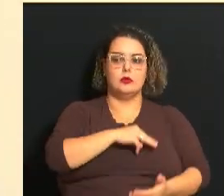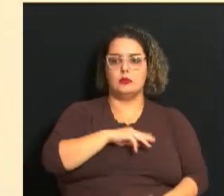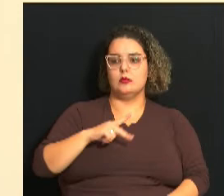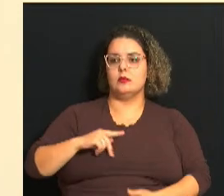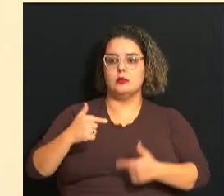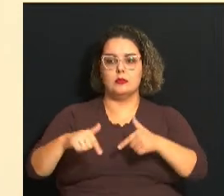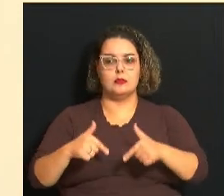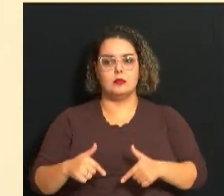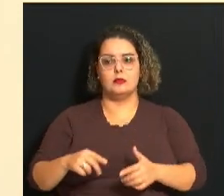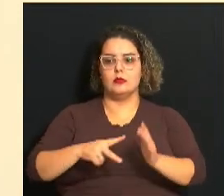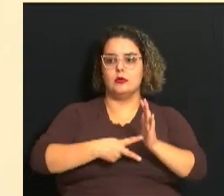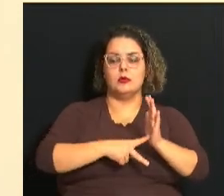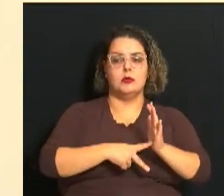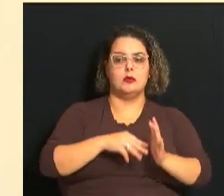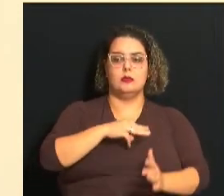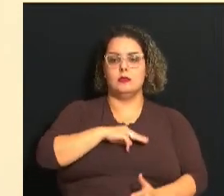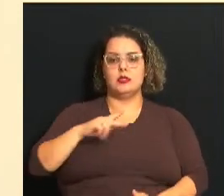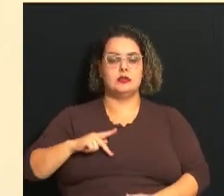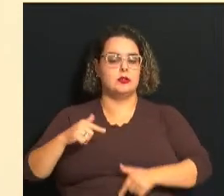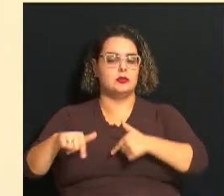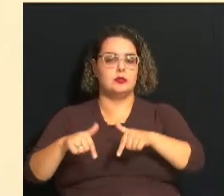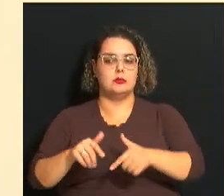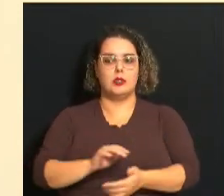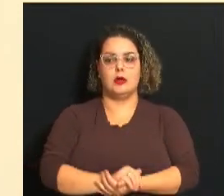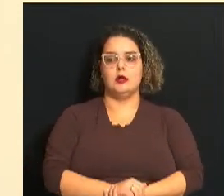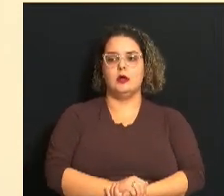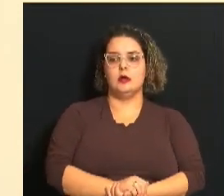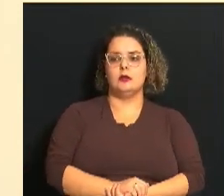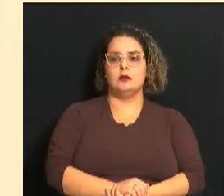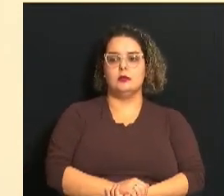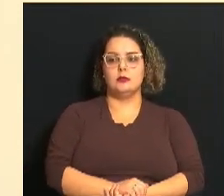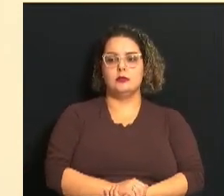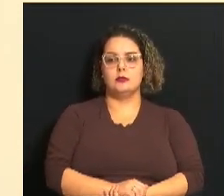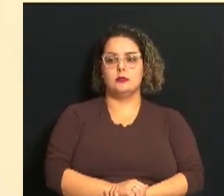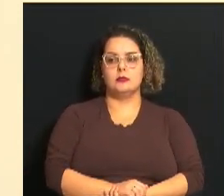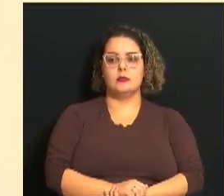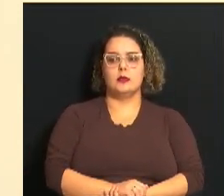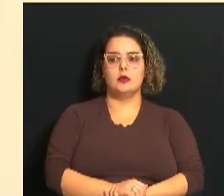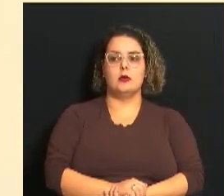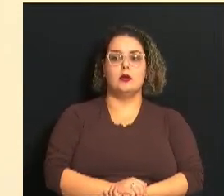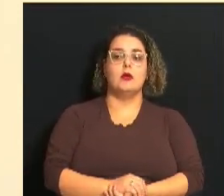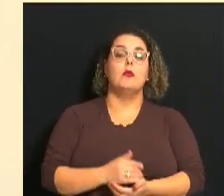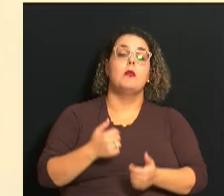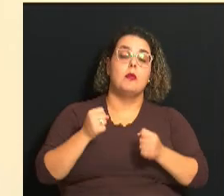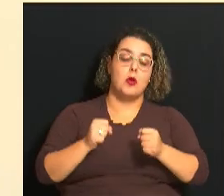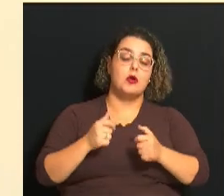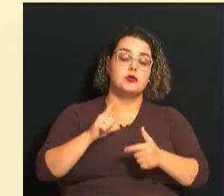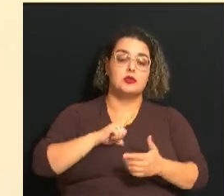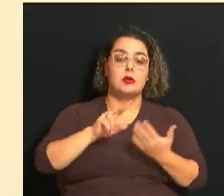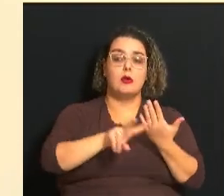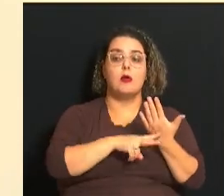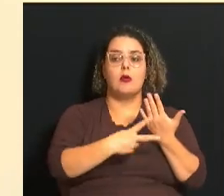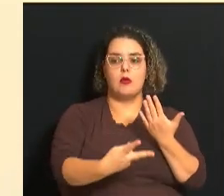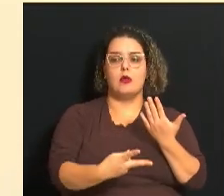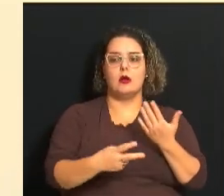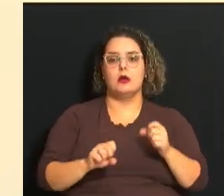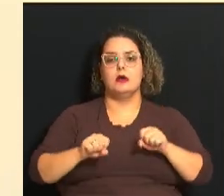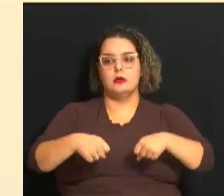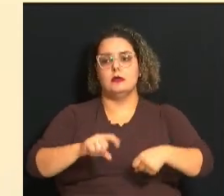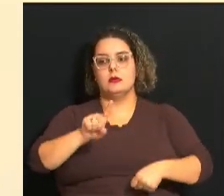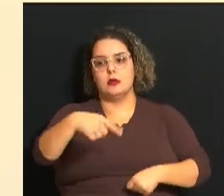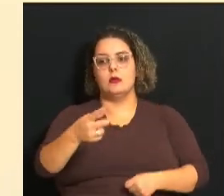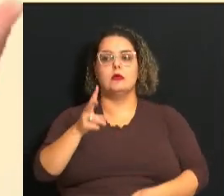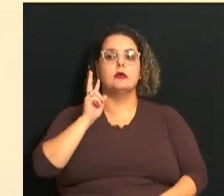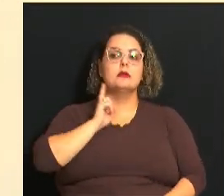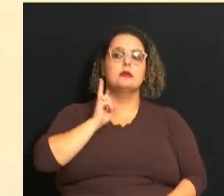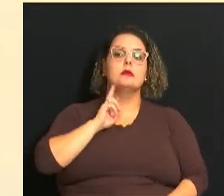sindicato Ministério Público do Trabalho Oi gente precedentes EA esses precedentes podem contribuir para defesa da próxima vítima